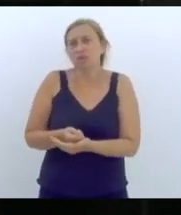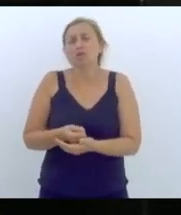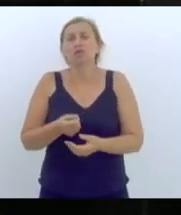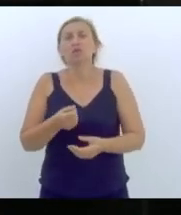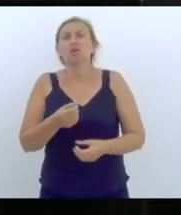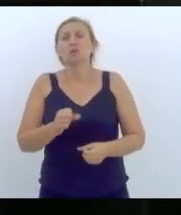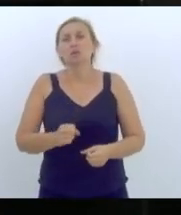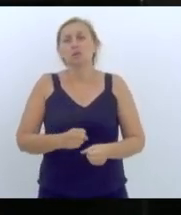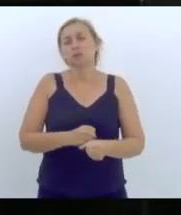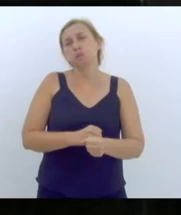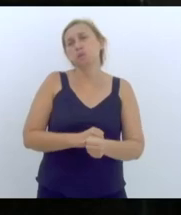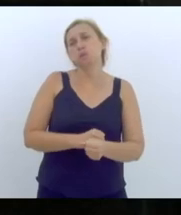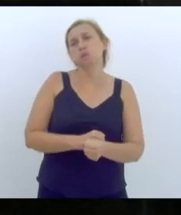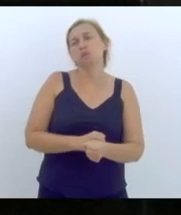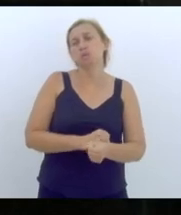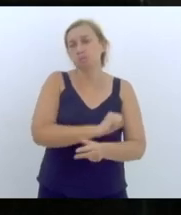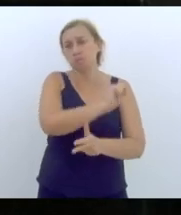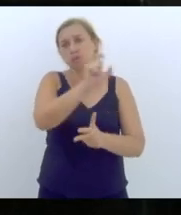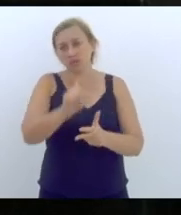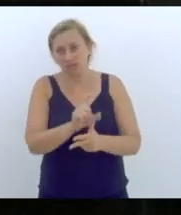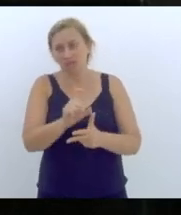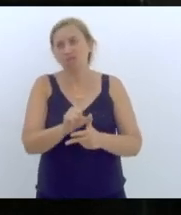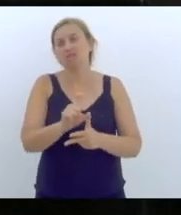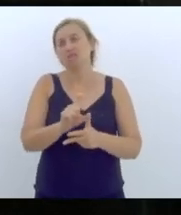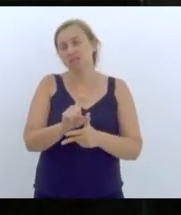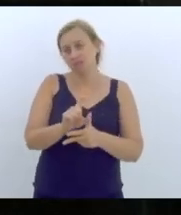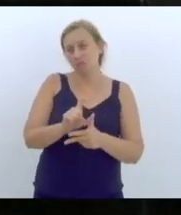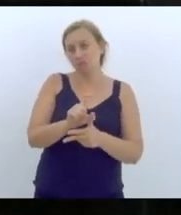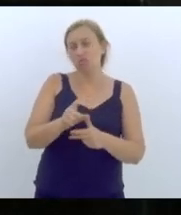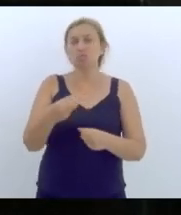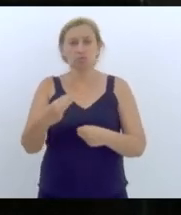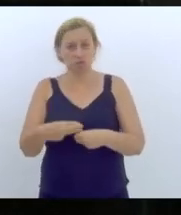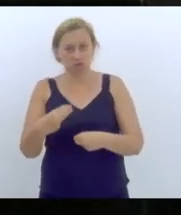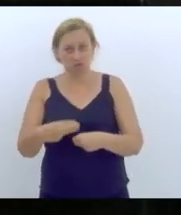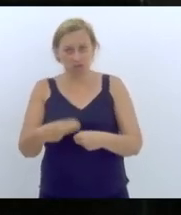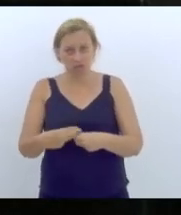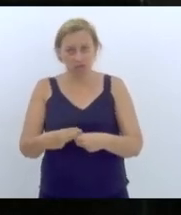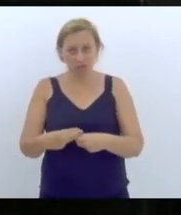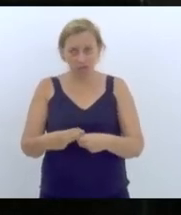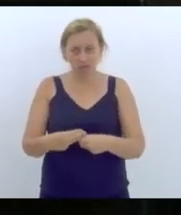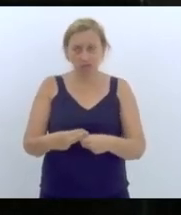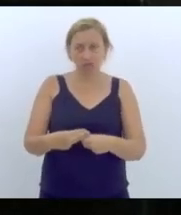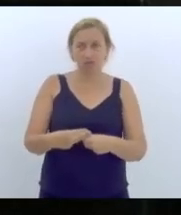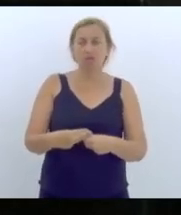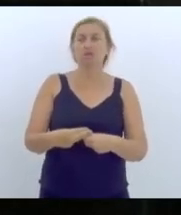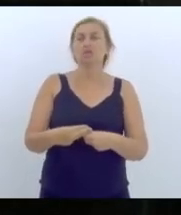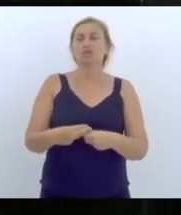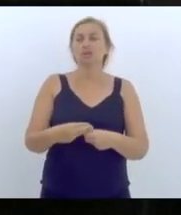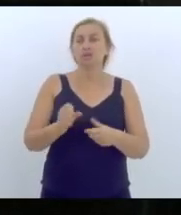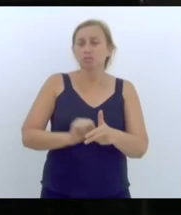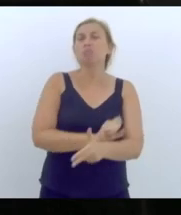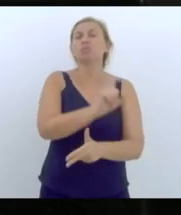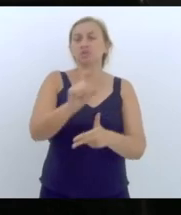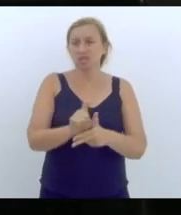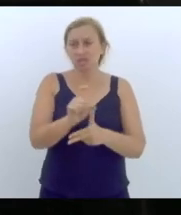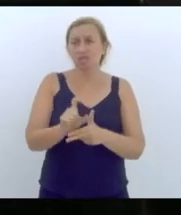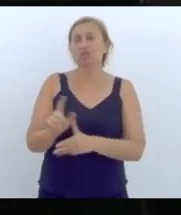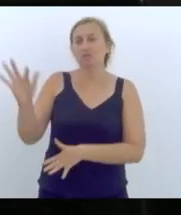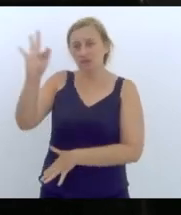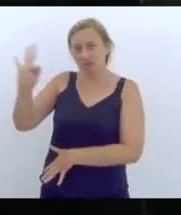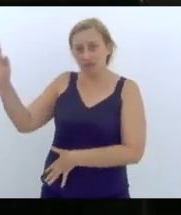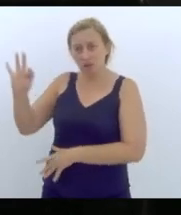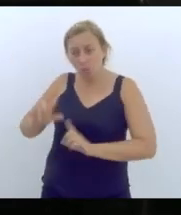tivemos a participação do Governo do Estado, cobramos do Poder Executivo Federal ações